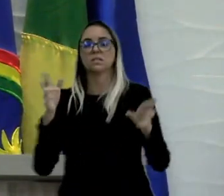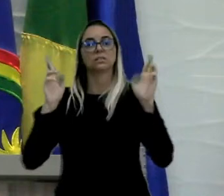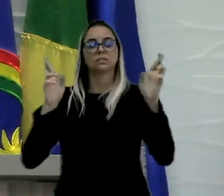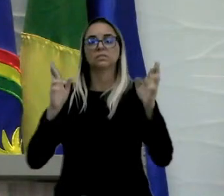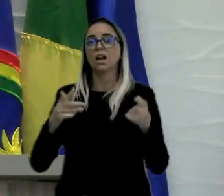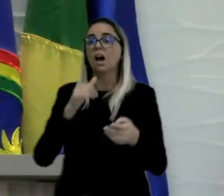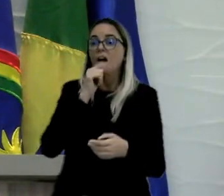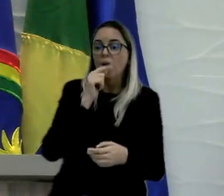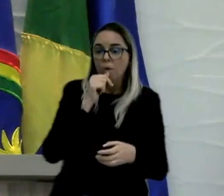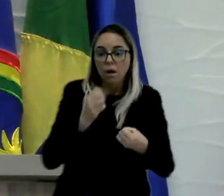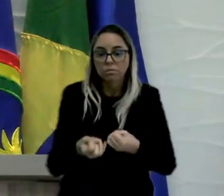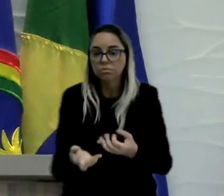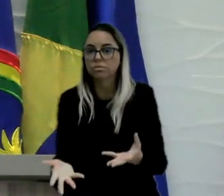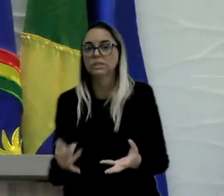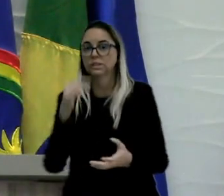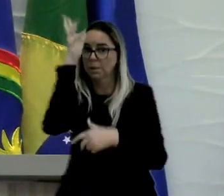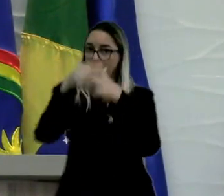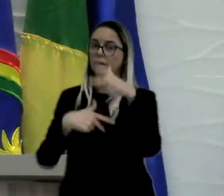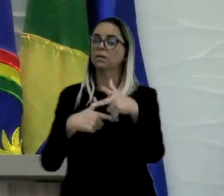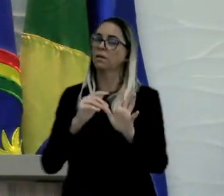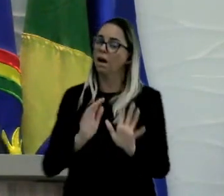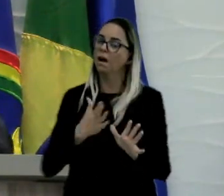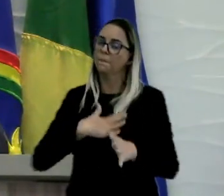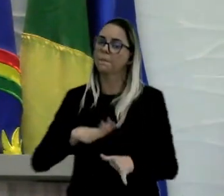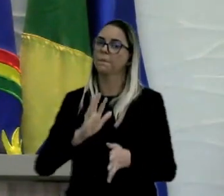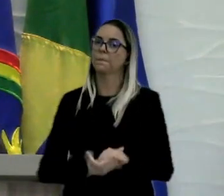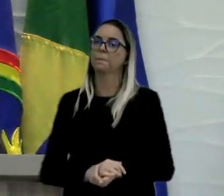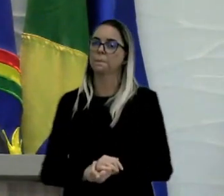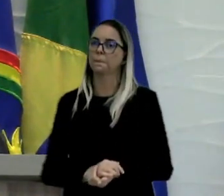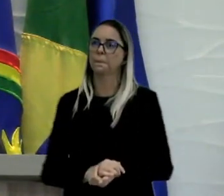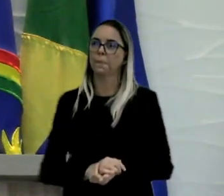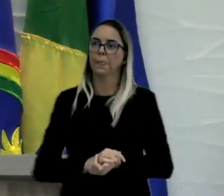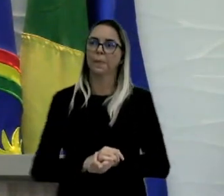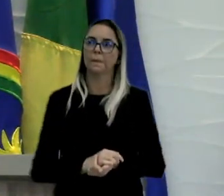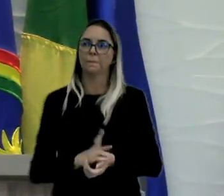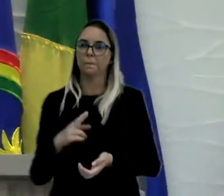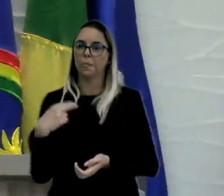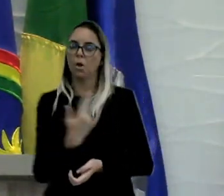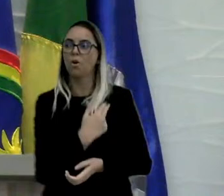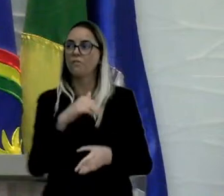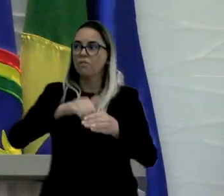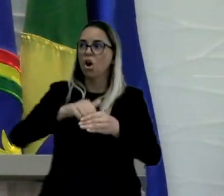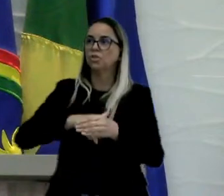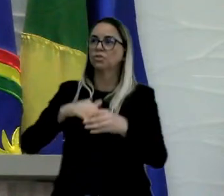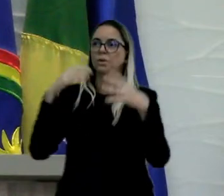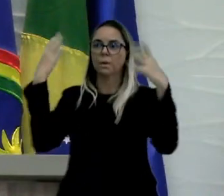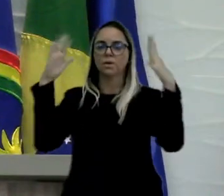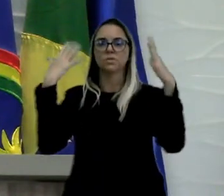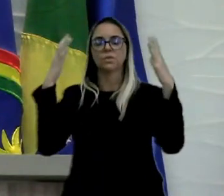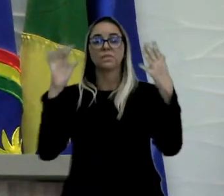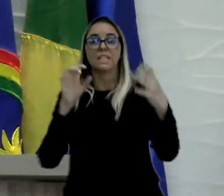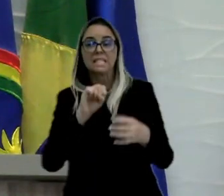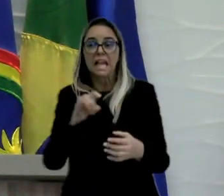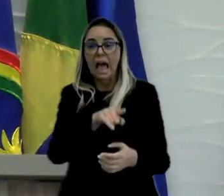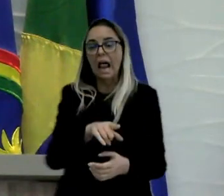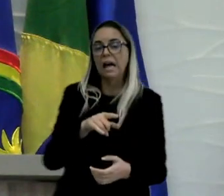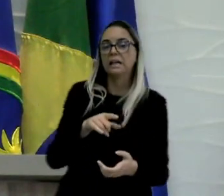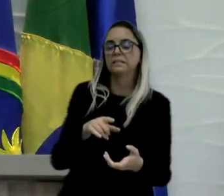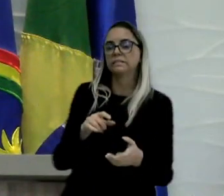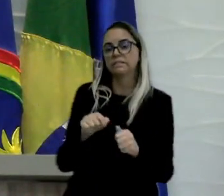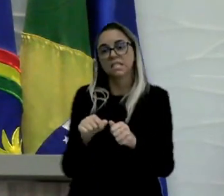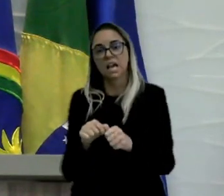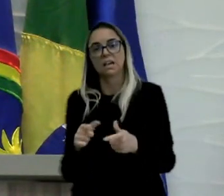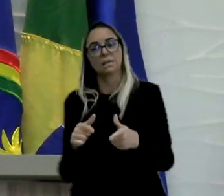de ag deamento do Una e isso ponto que a gente vem aqui reconhece e deu o voto de aplauso se ela assim eu fizer mas